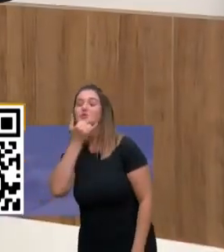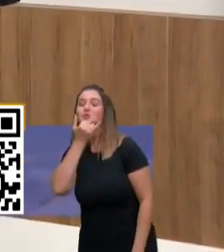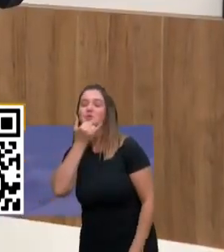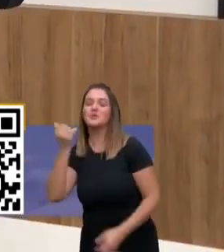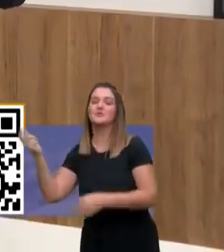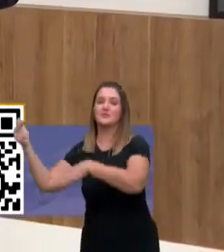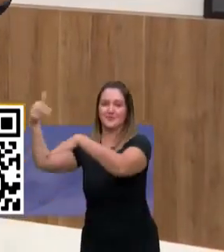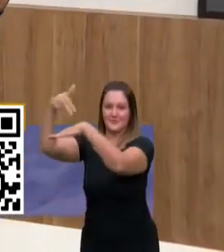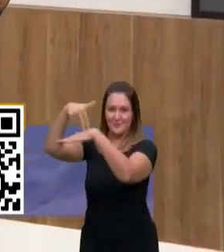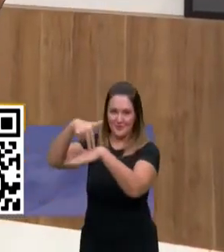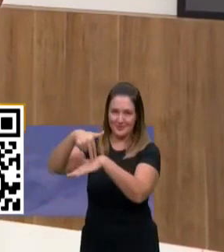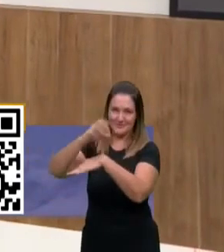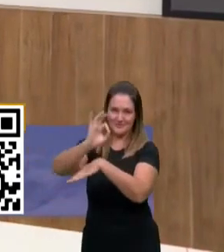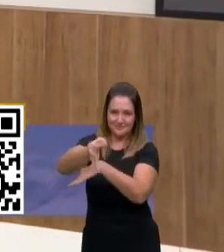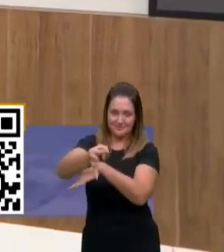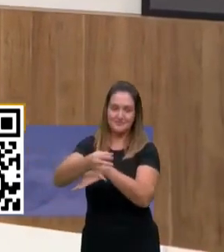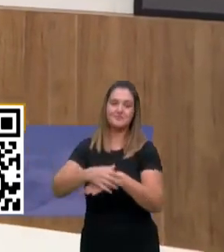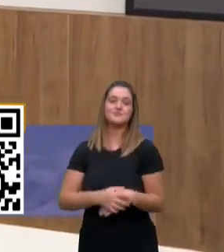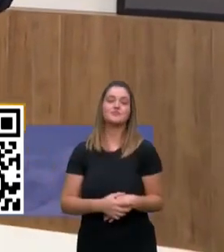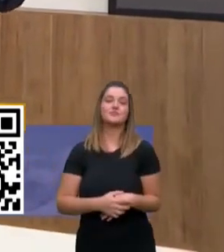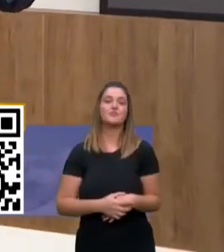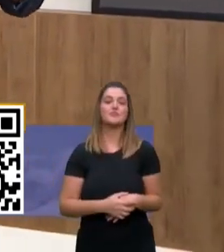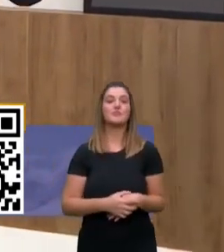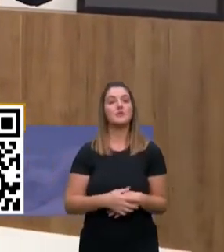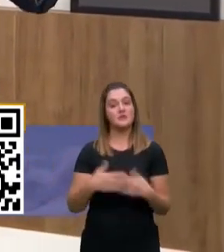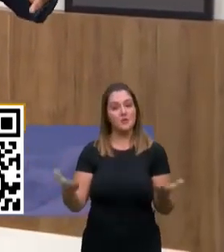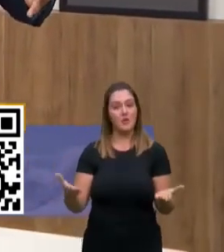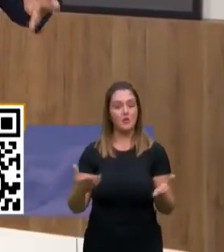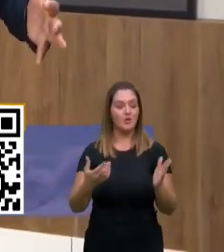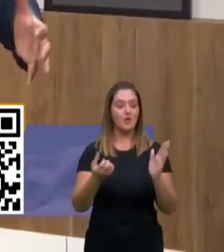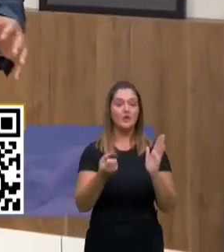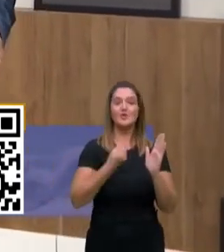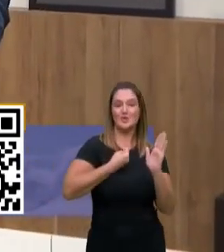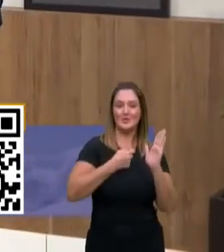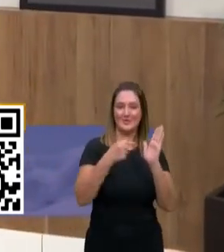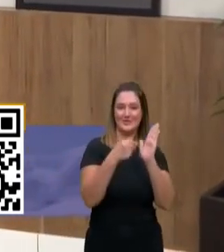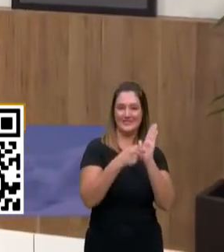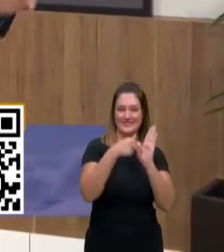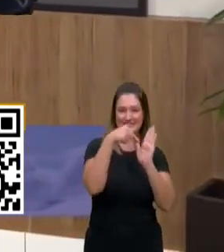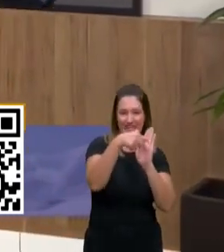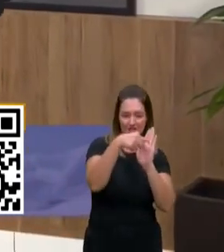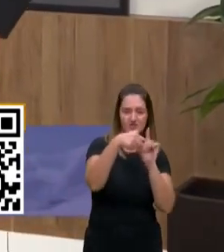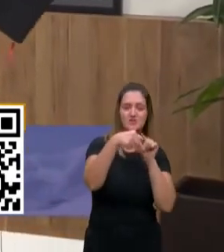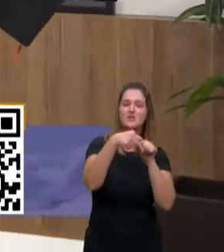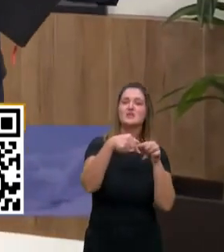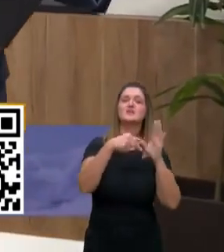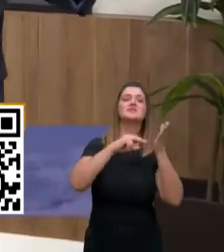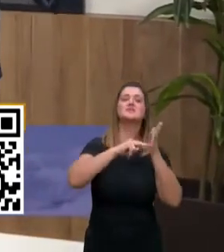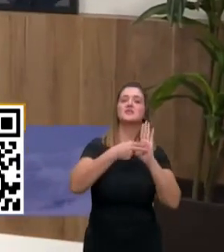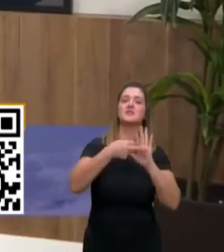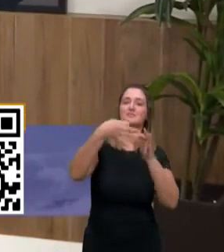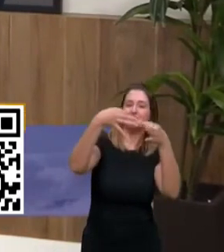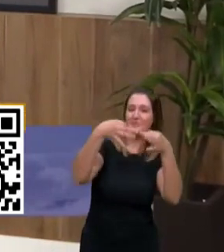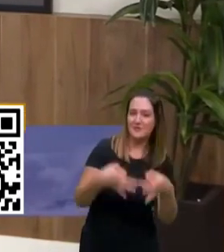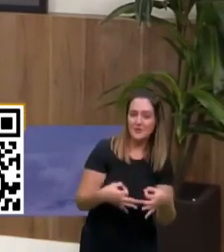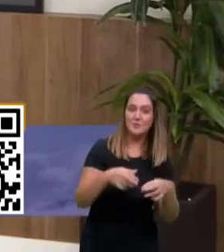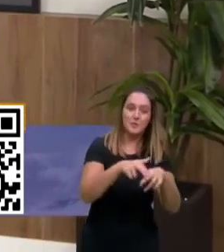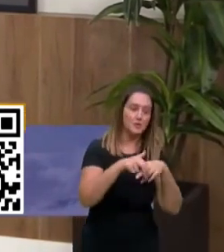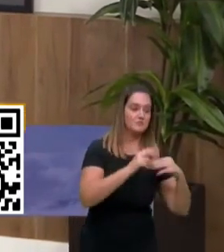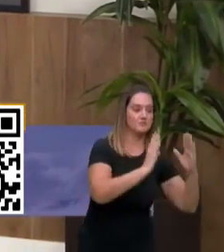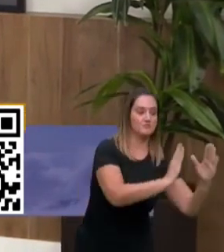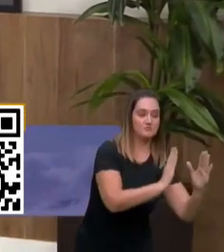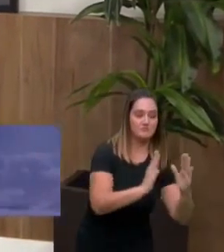que a Darcy mencionou o número 7, e isso mostra mais uma vez que tudo que Deus faz é perfeito, inclusive os períodos do